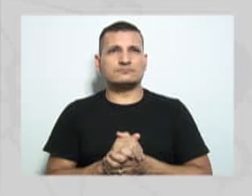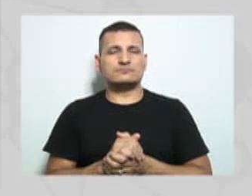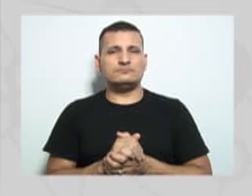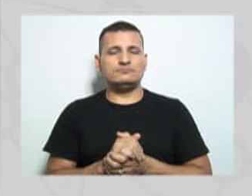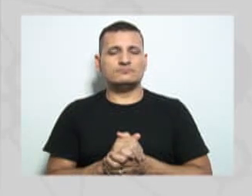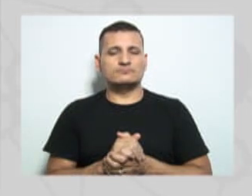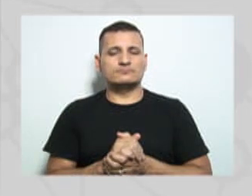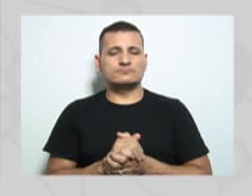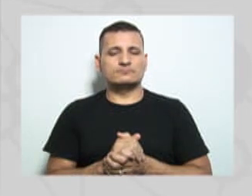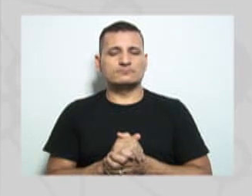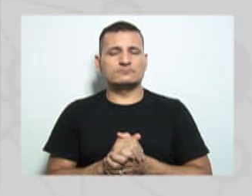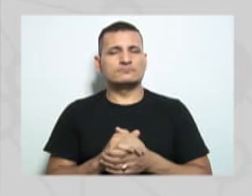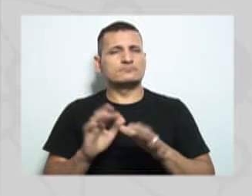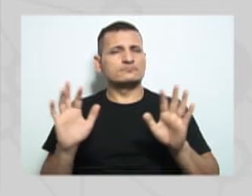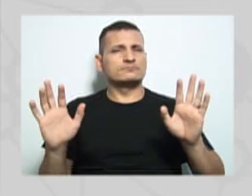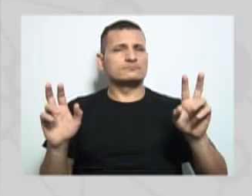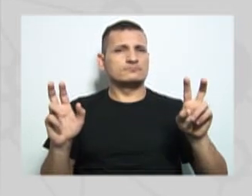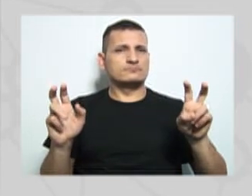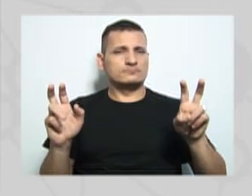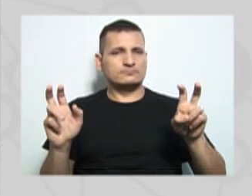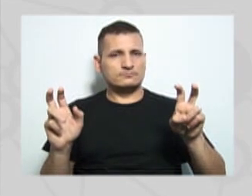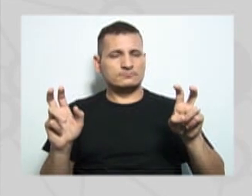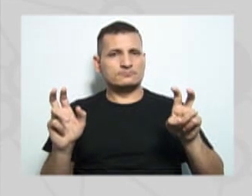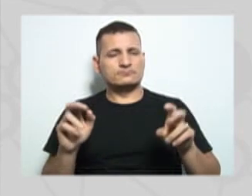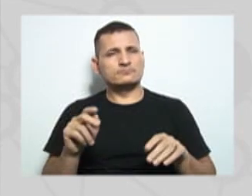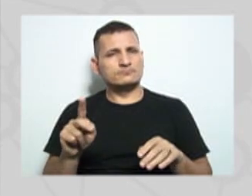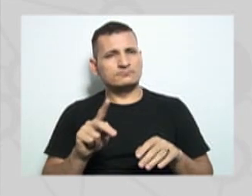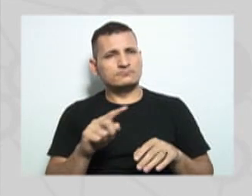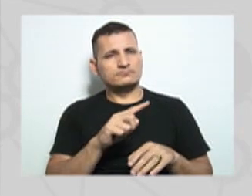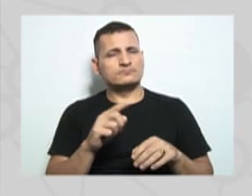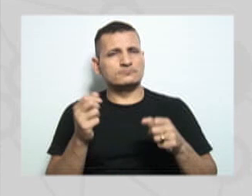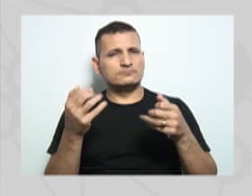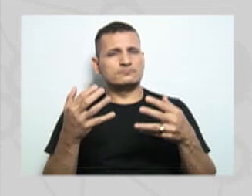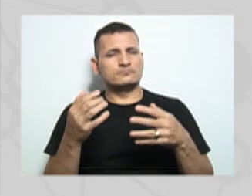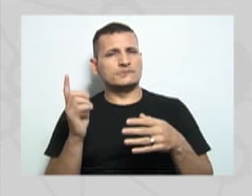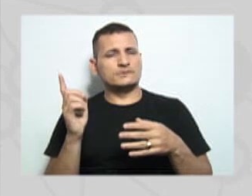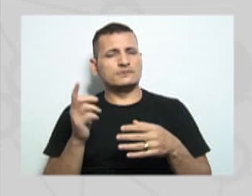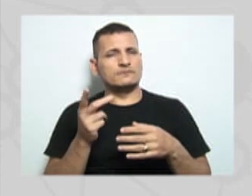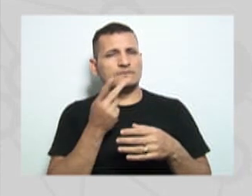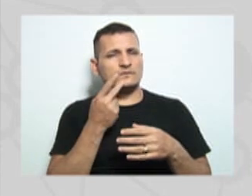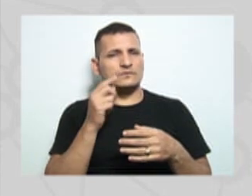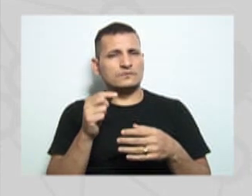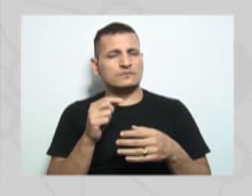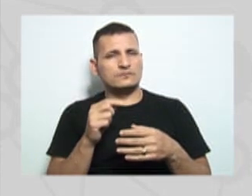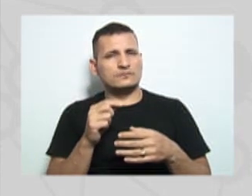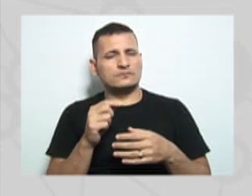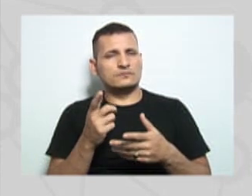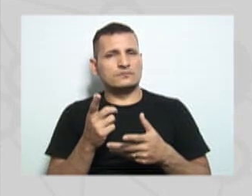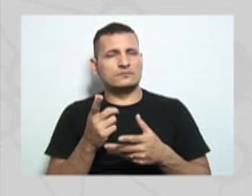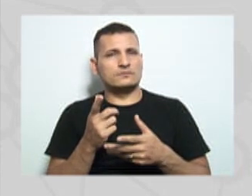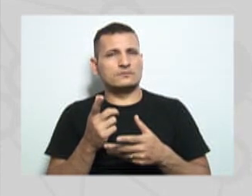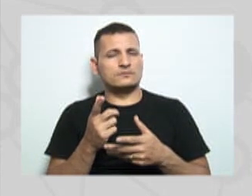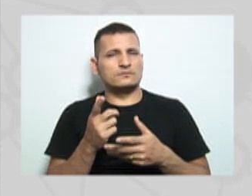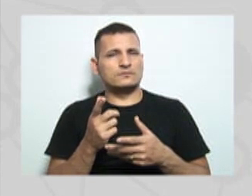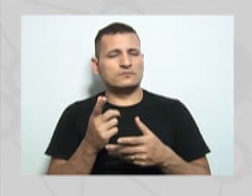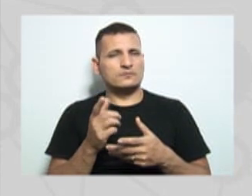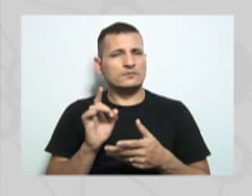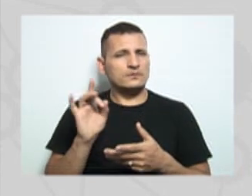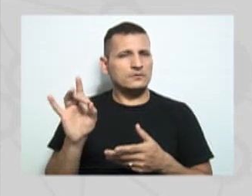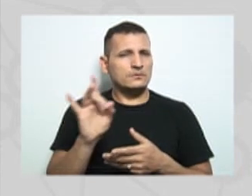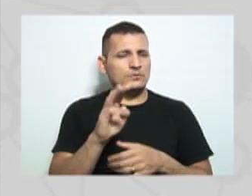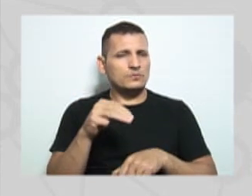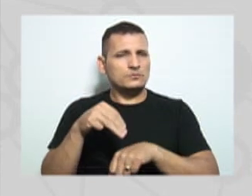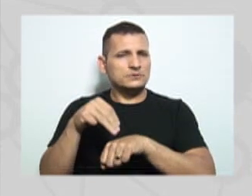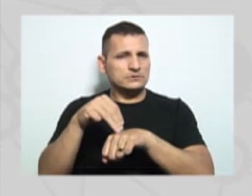Com relação a esse assunto, professora Fernanda, ele está querendo dizer o quê? Que é aquilo que você acabou de falar, que é que cada